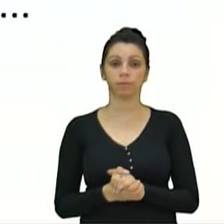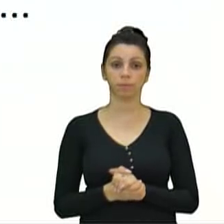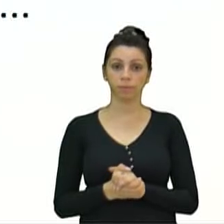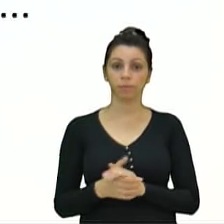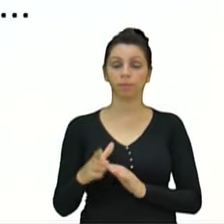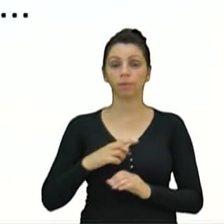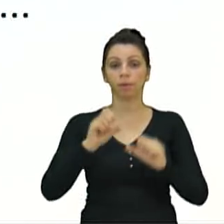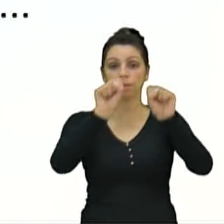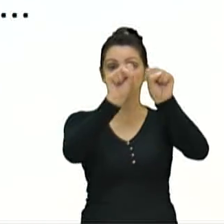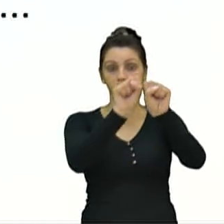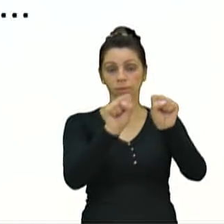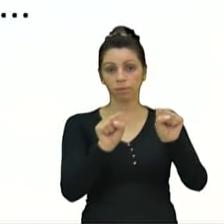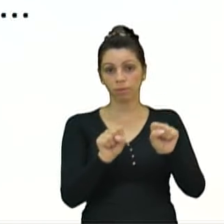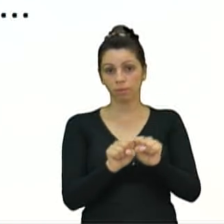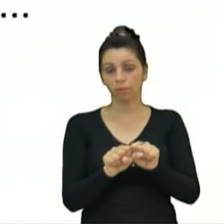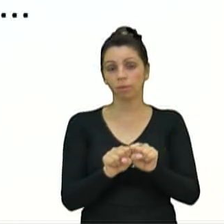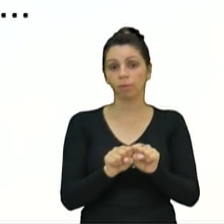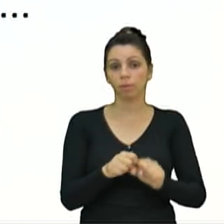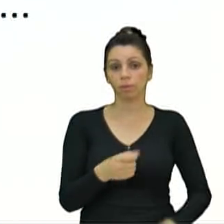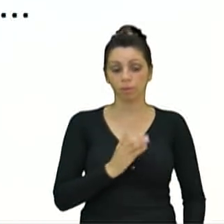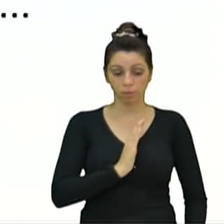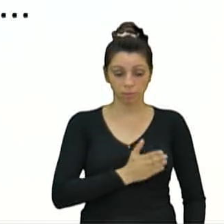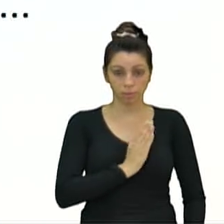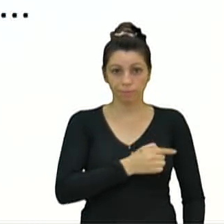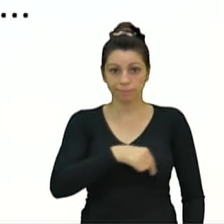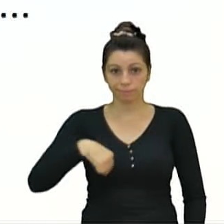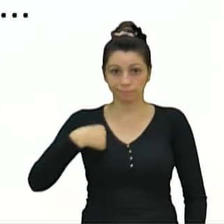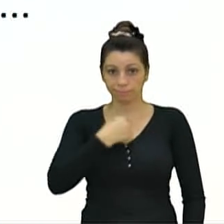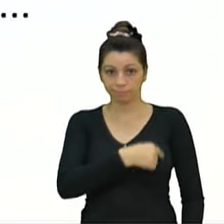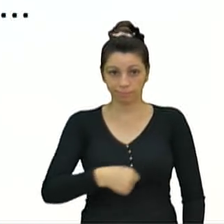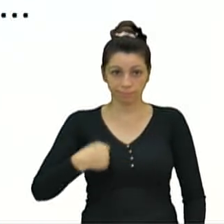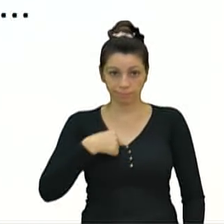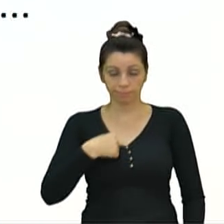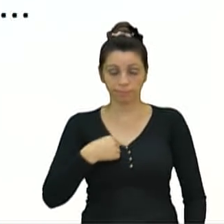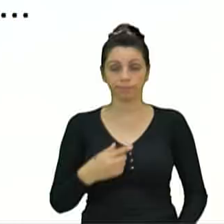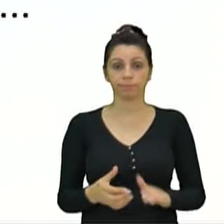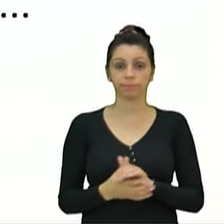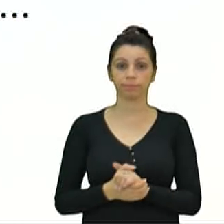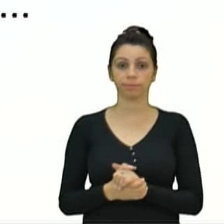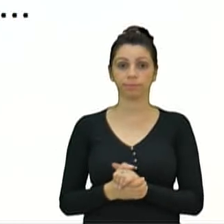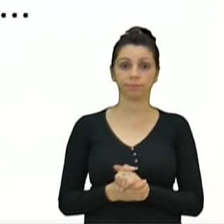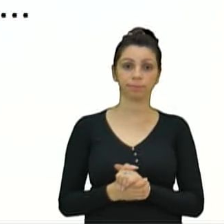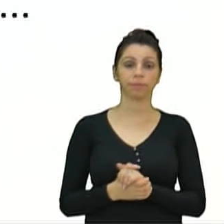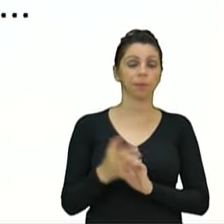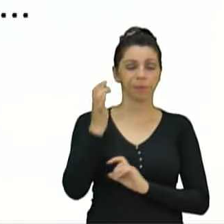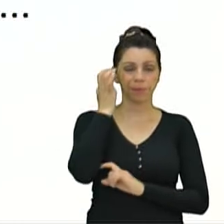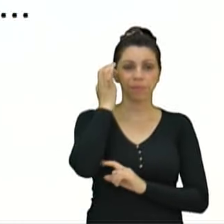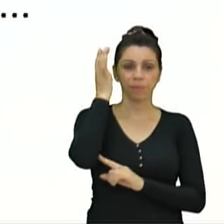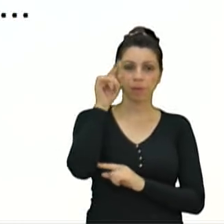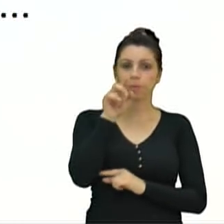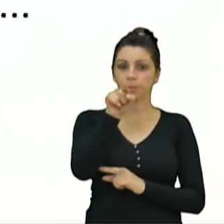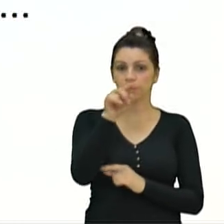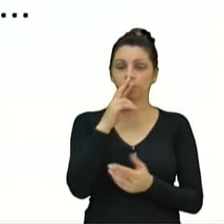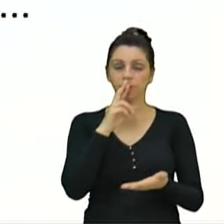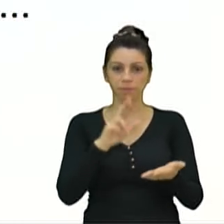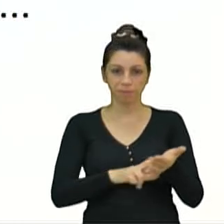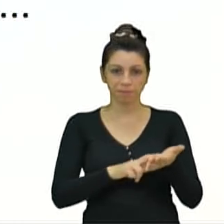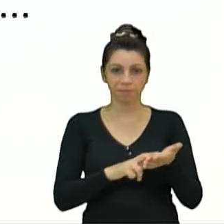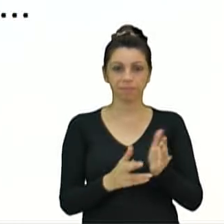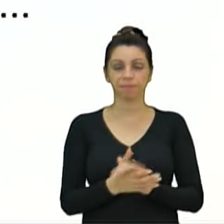sistema cardiovascular, né? Nós estamos na terceira parte desse sistema já, então agora tá bem fácil para você responder essa